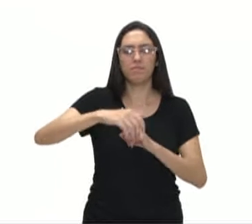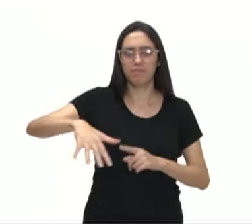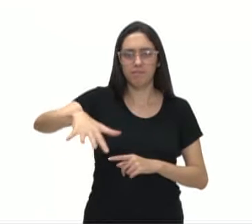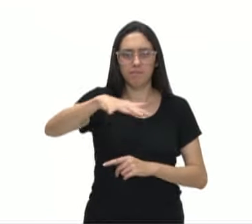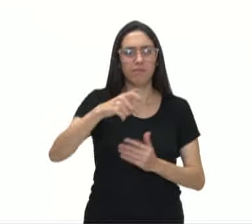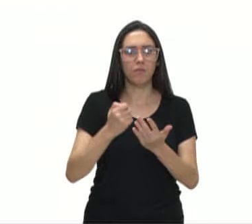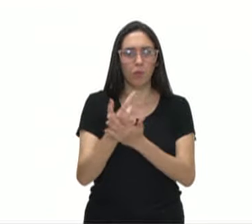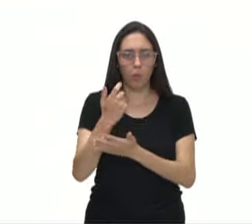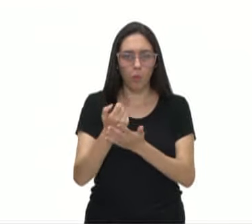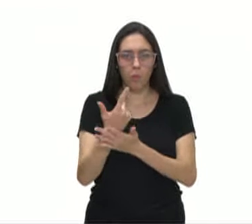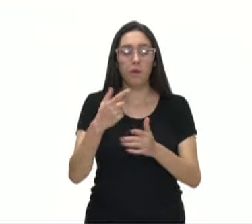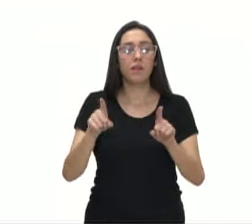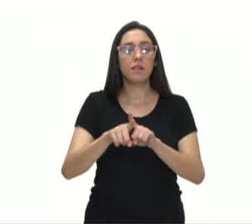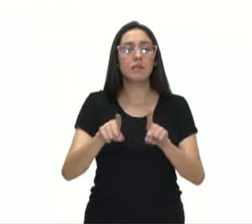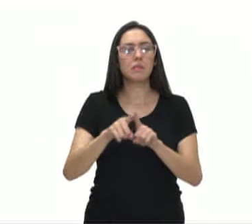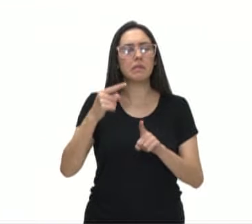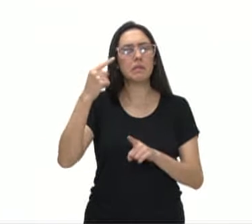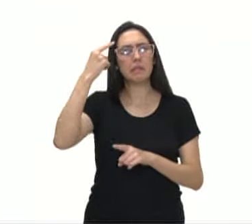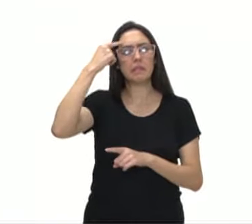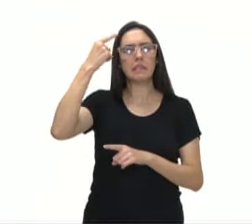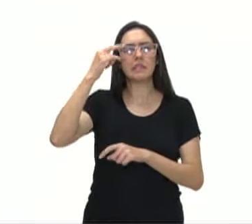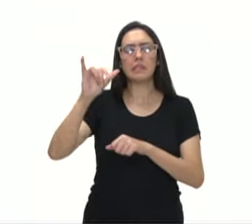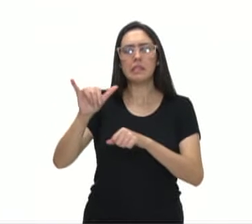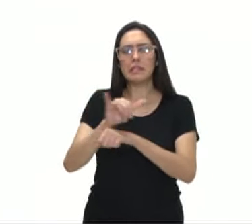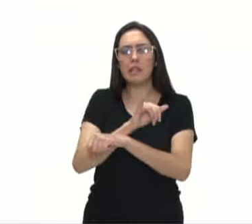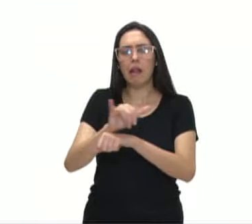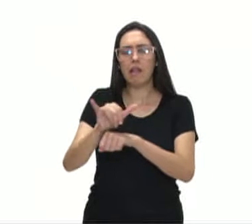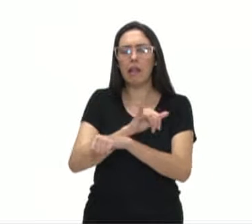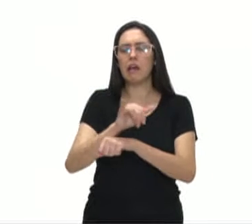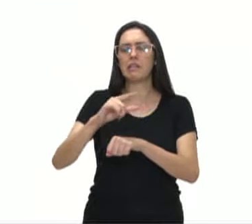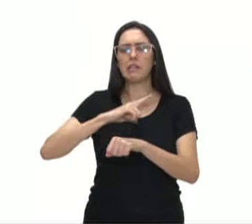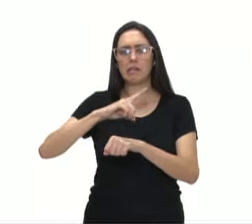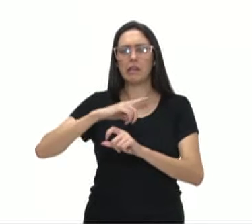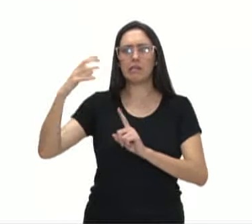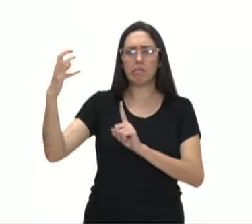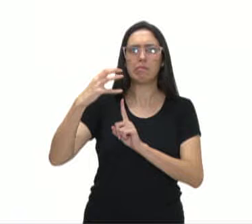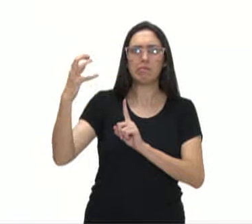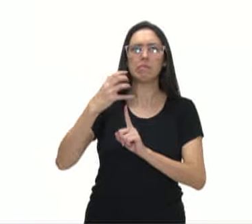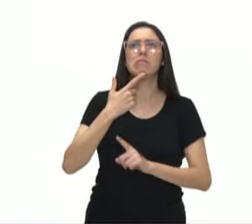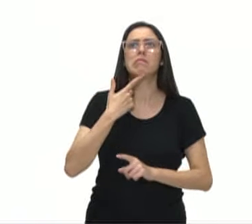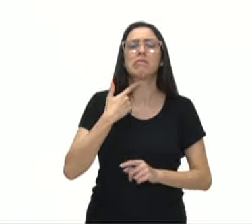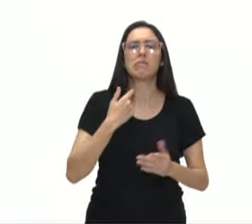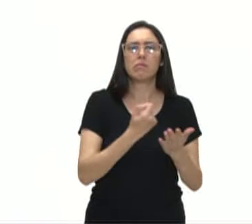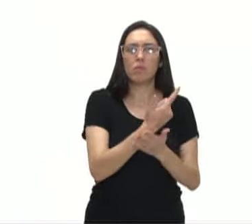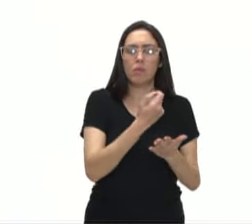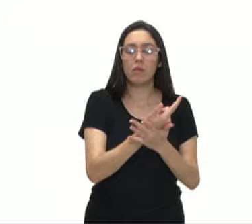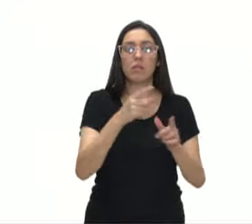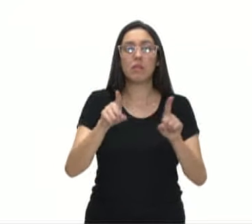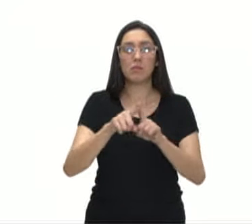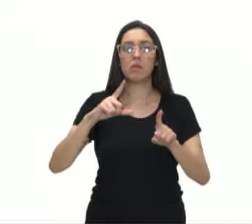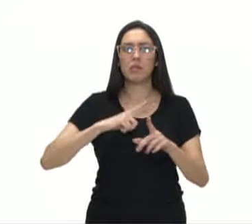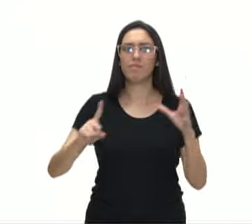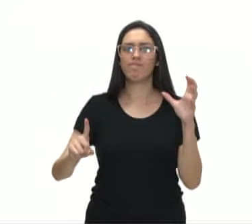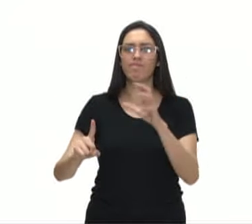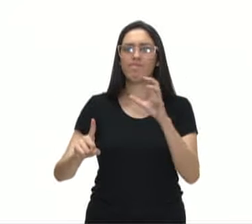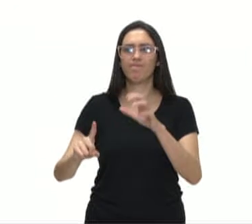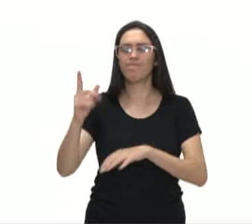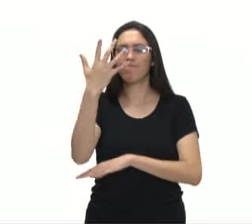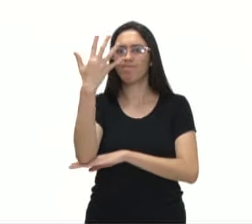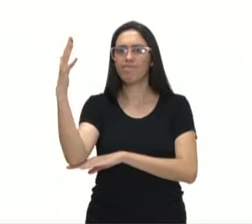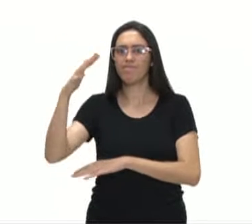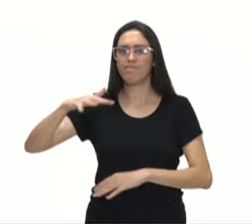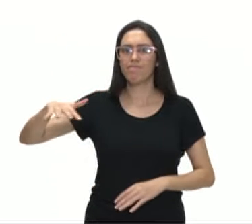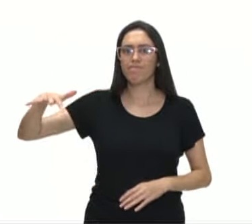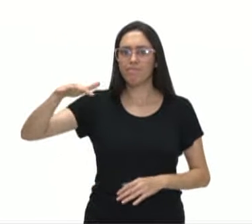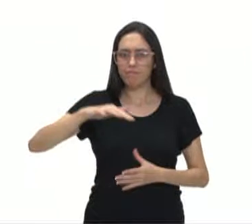de analisar estratégias de incentivo ao consumo e refletir sobre os impactos ambientais causados pela sociedade de